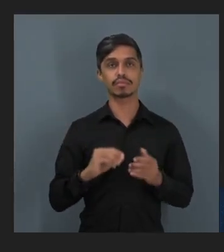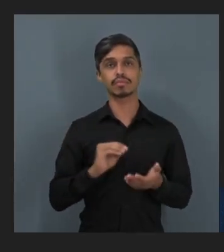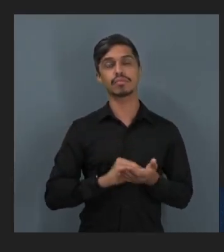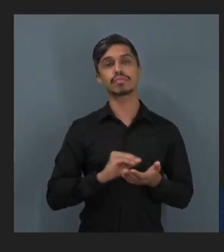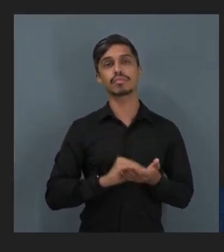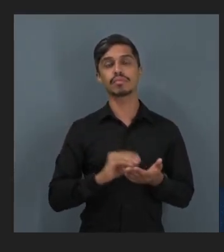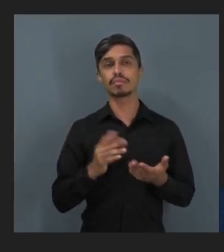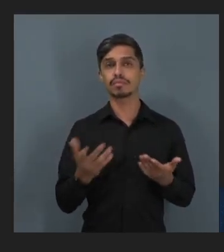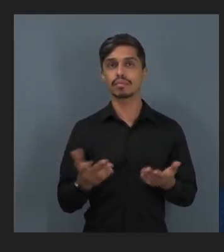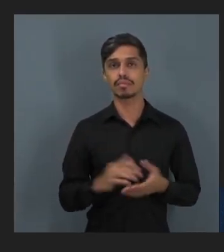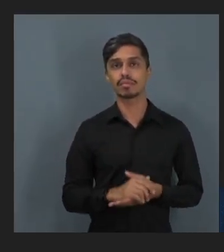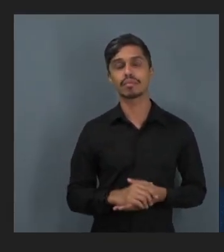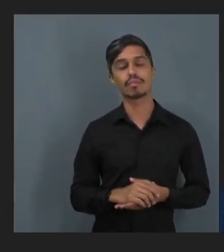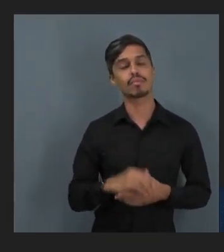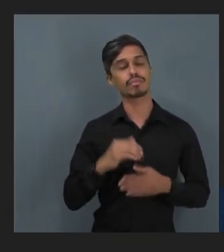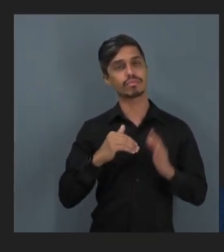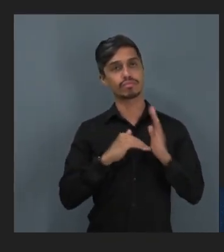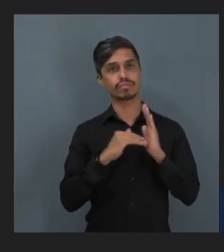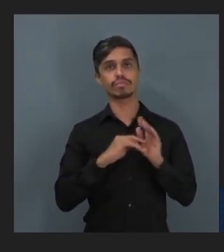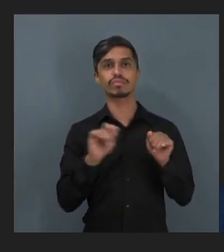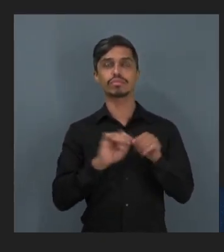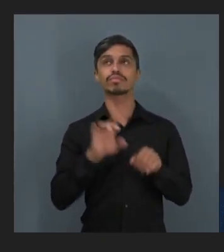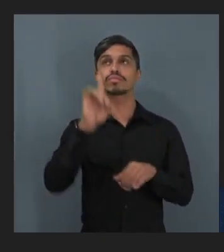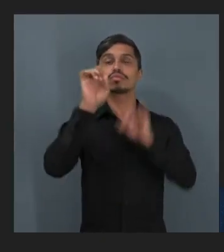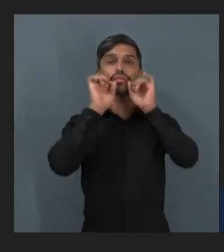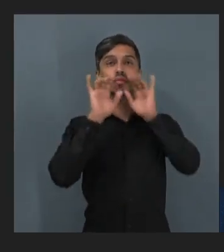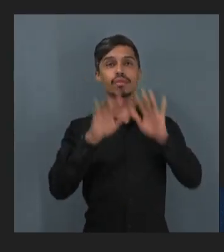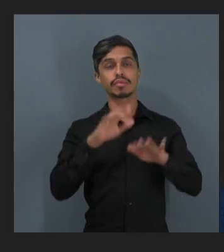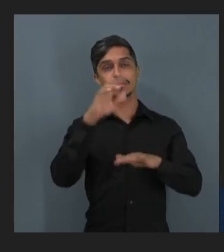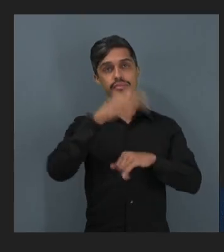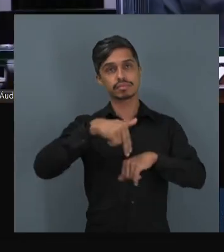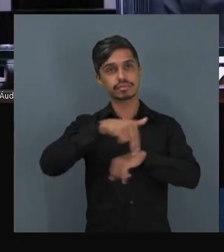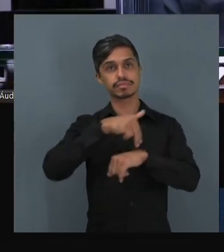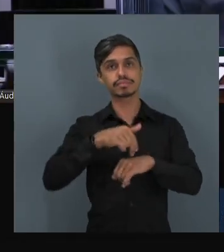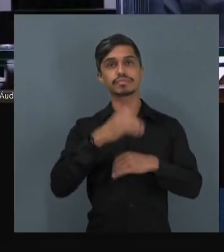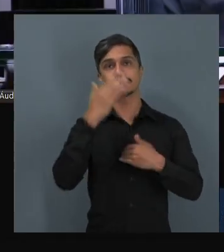Senado Federal do Brasil fazer. Que Deus abençoe essa nação, presidente.